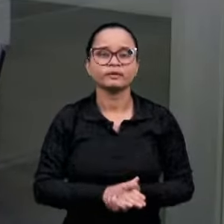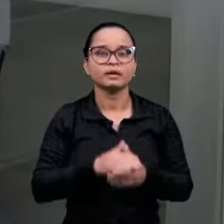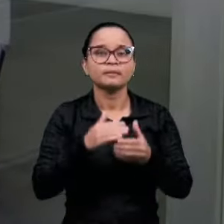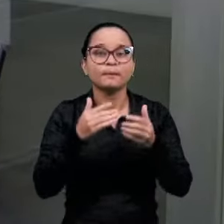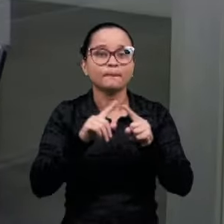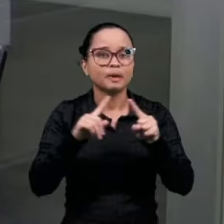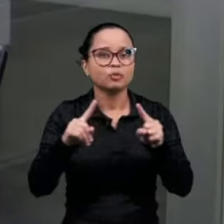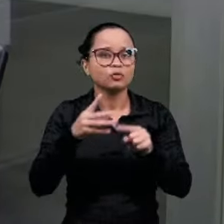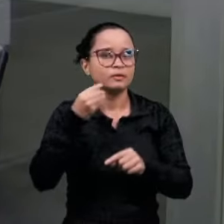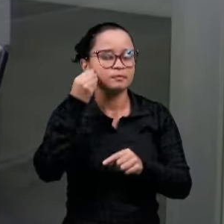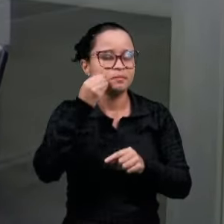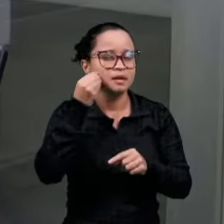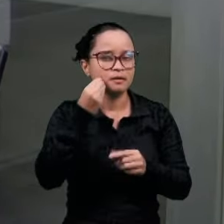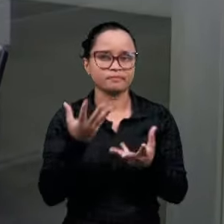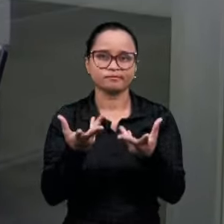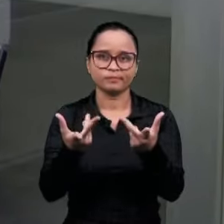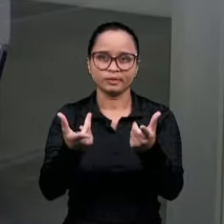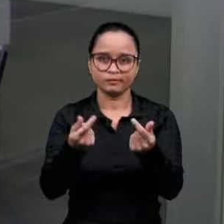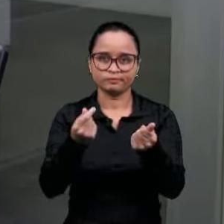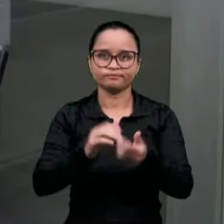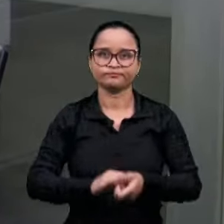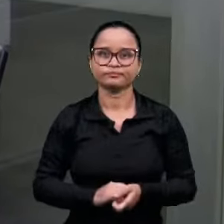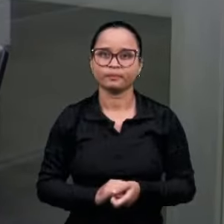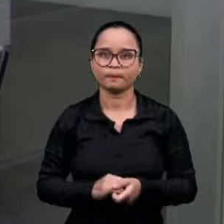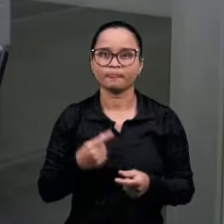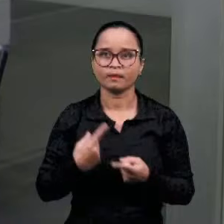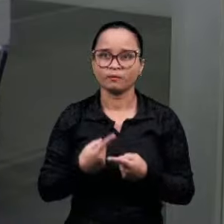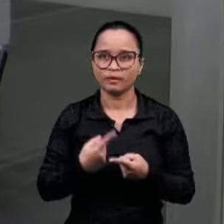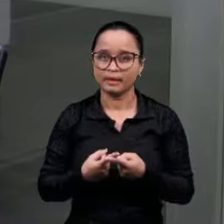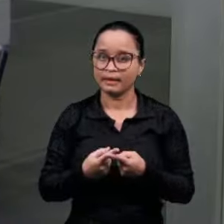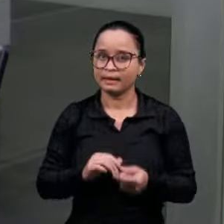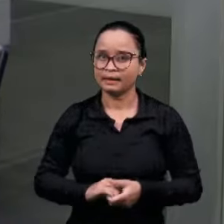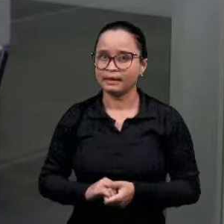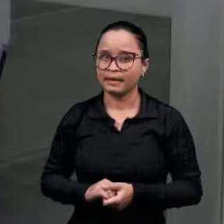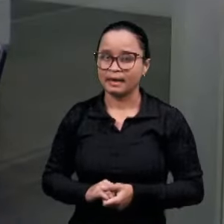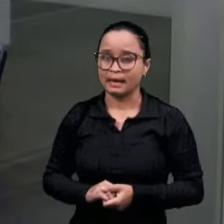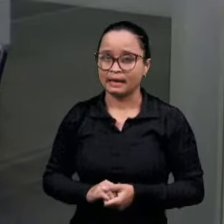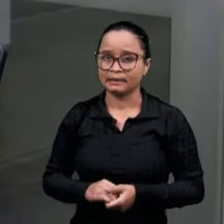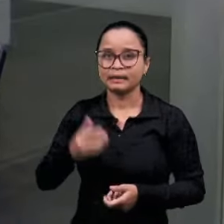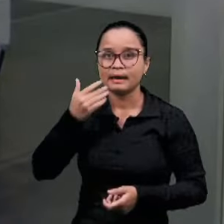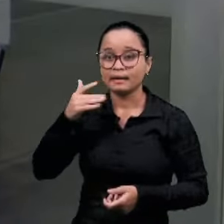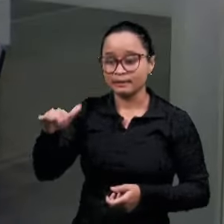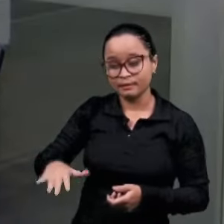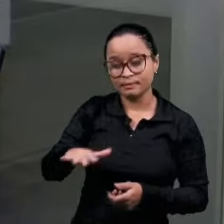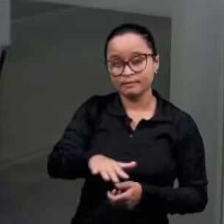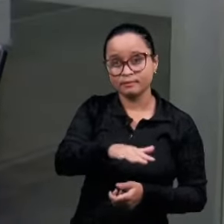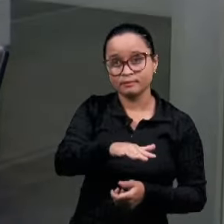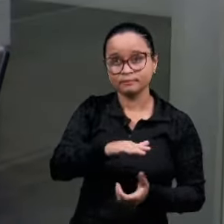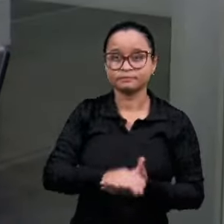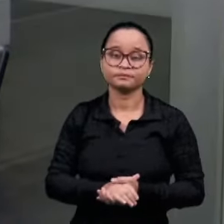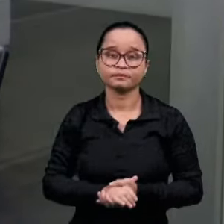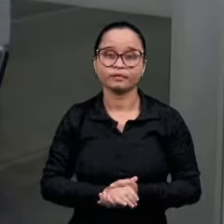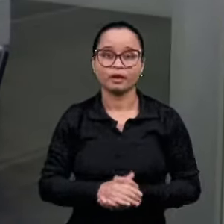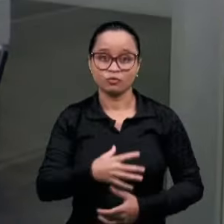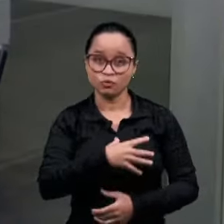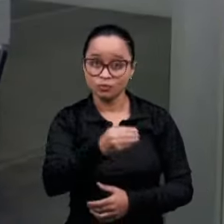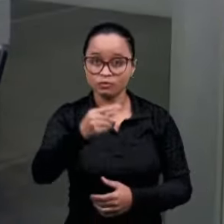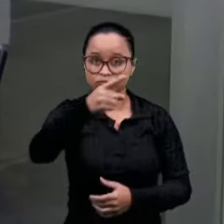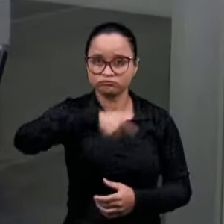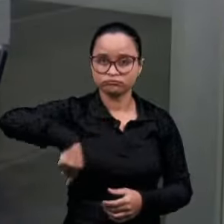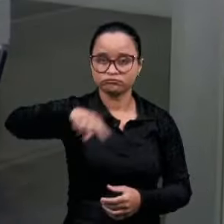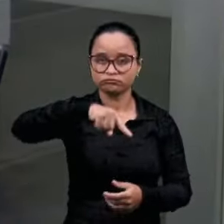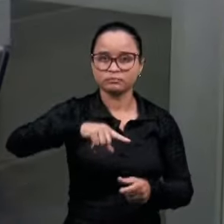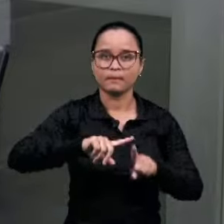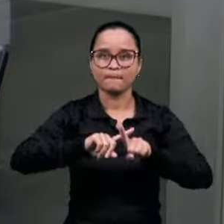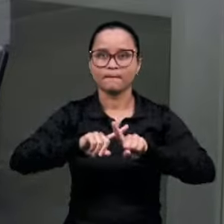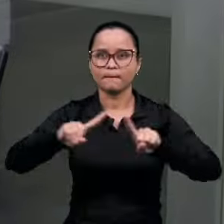Irmãos. A criança, com todo o respeito, né, aos nossos filhos, mas